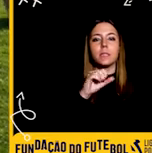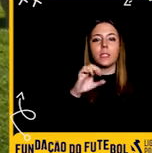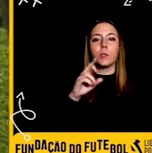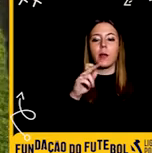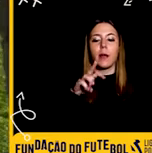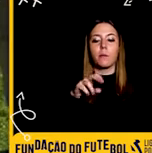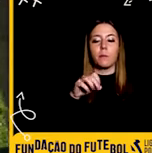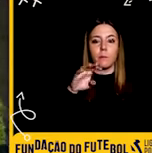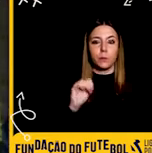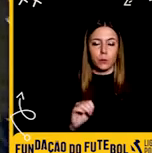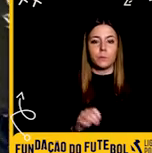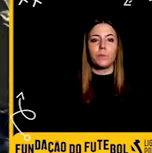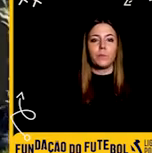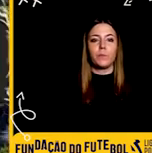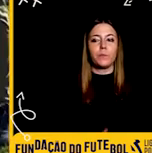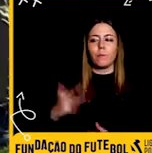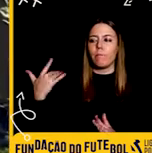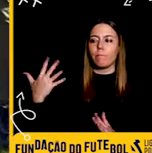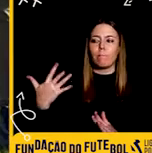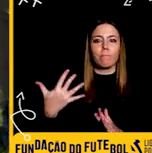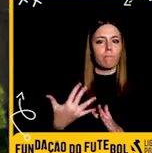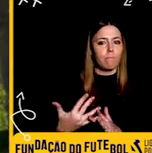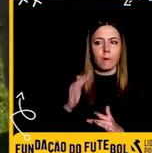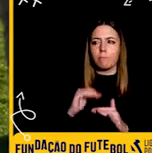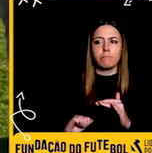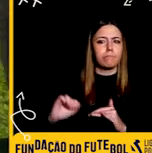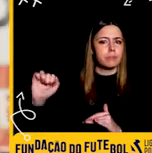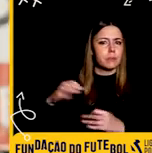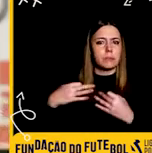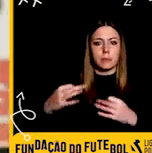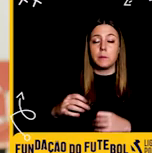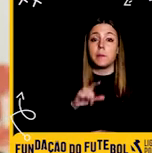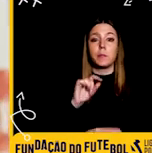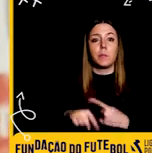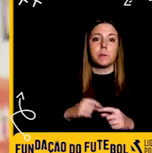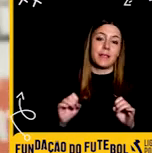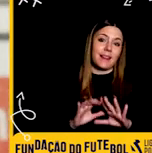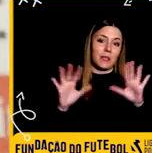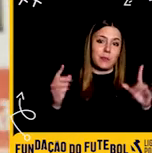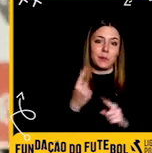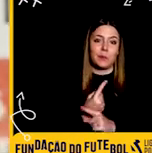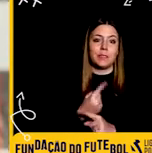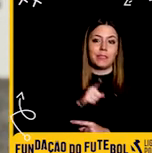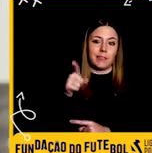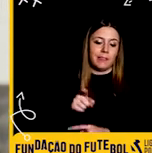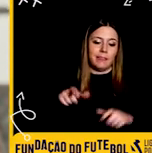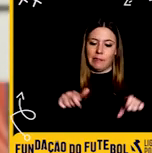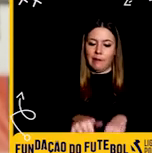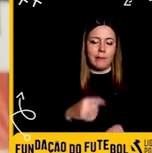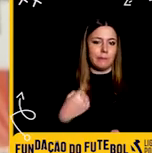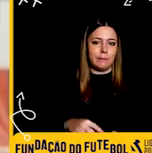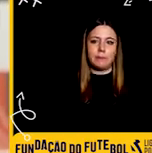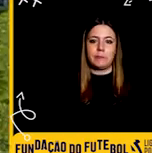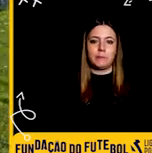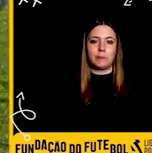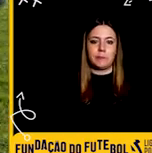Sérgio Ramos. Tanto pelo aquilo que foi a longevidade da carreira dele no topo, sim. Pá, como é óbvio, aquilo que ele joga dentro do